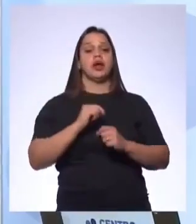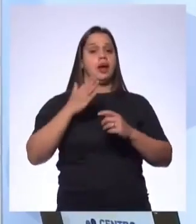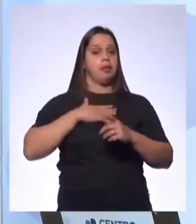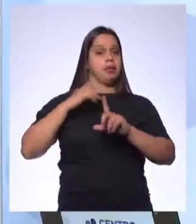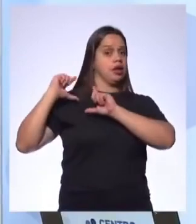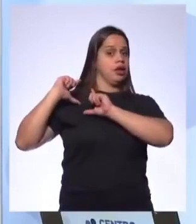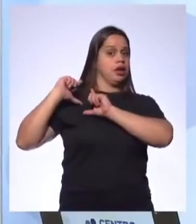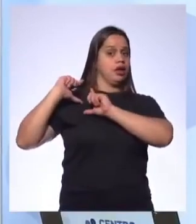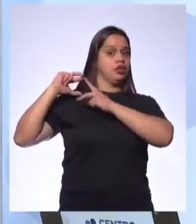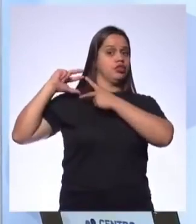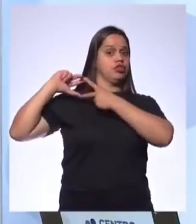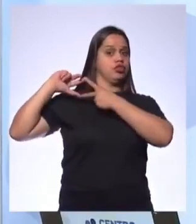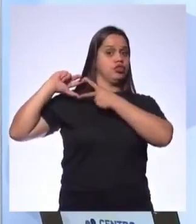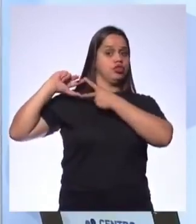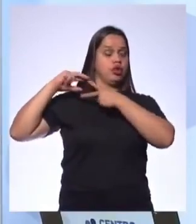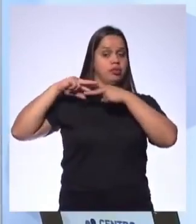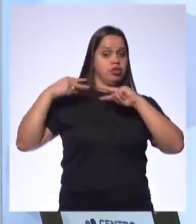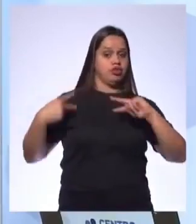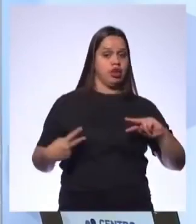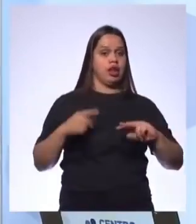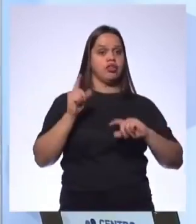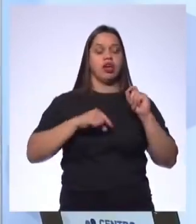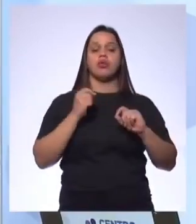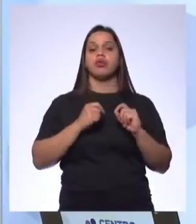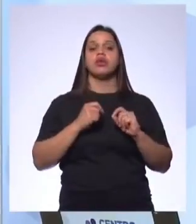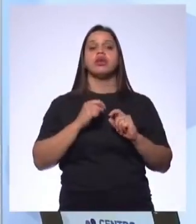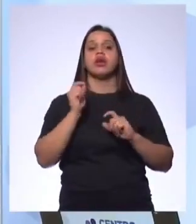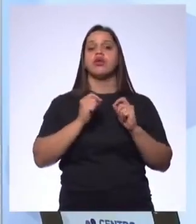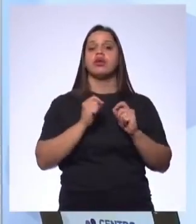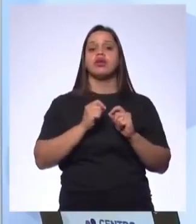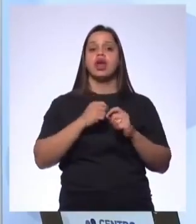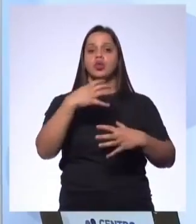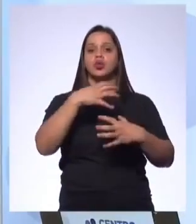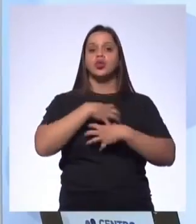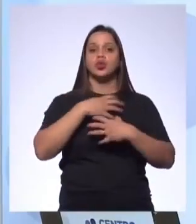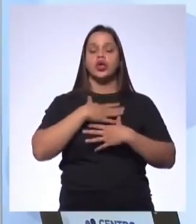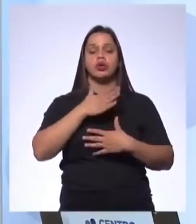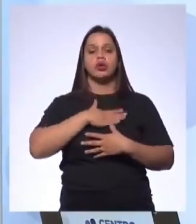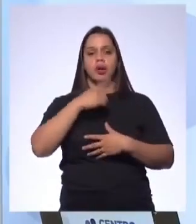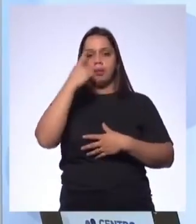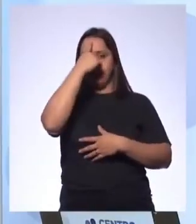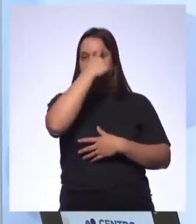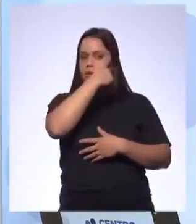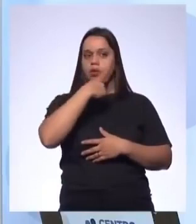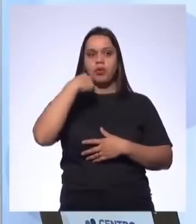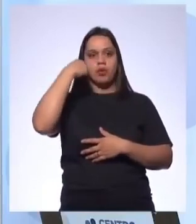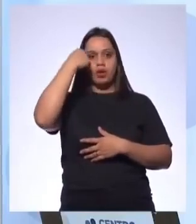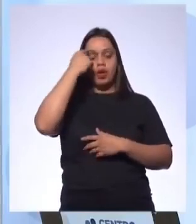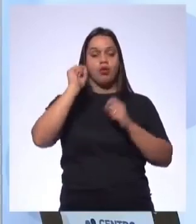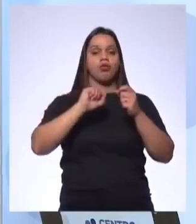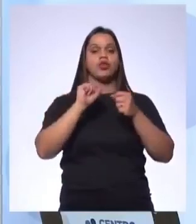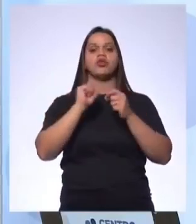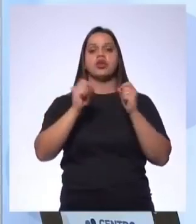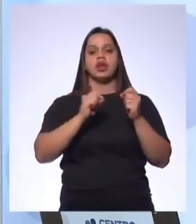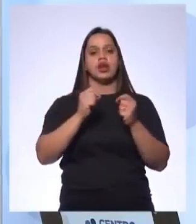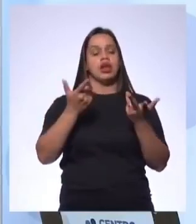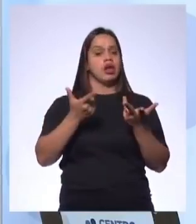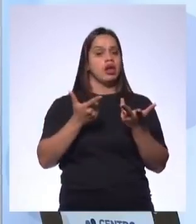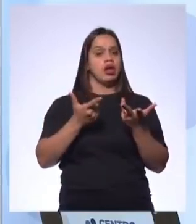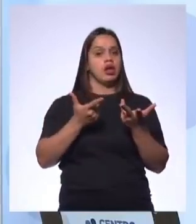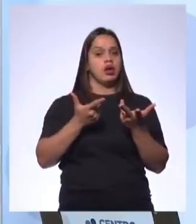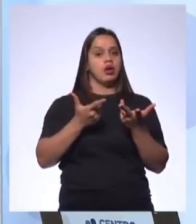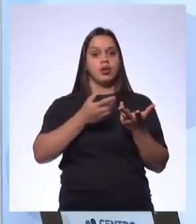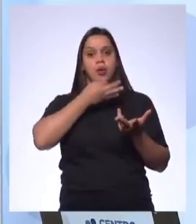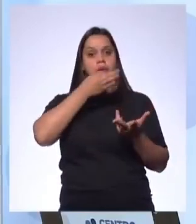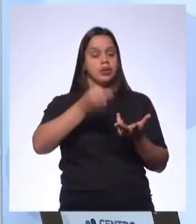o formato do meu face, da minha face, do meu rosto. Então, o que eu fiz? Eu fiz uma inferência. De tudo